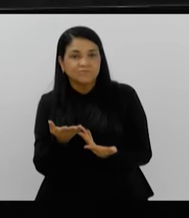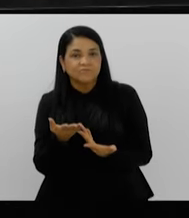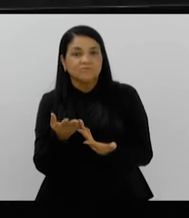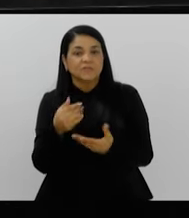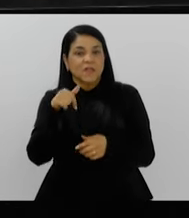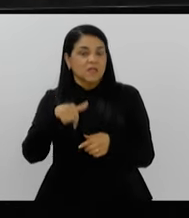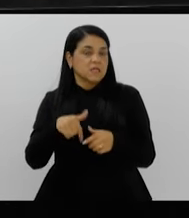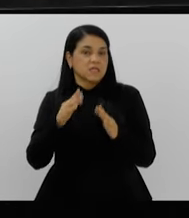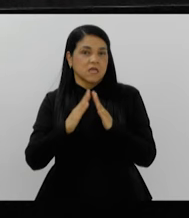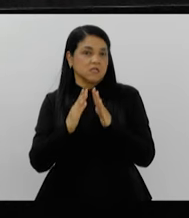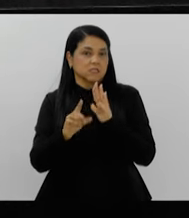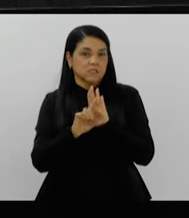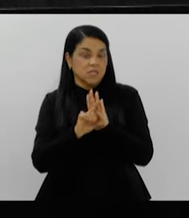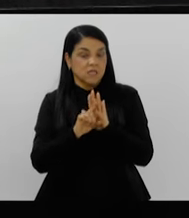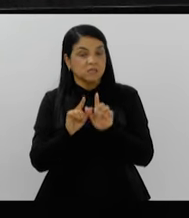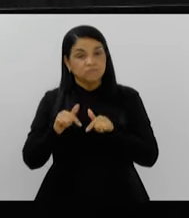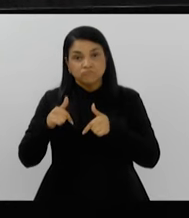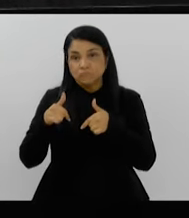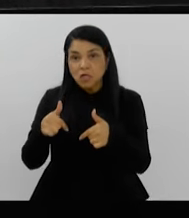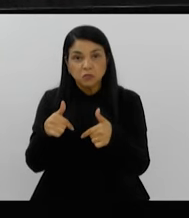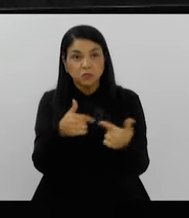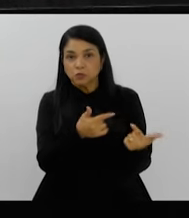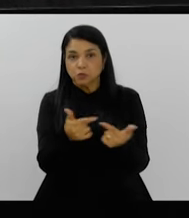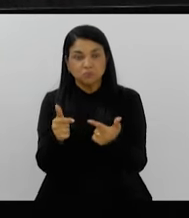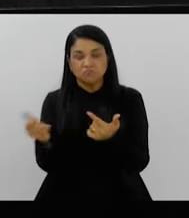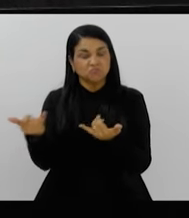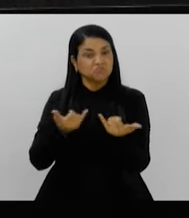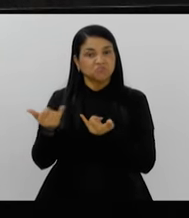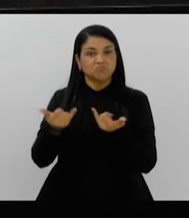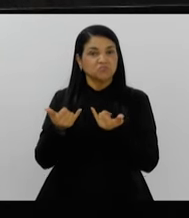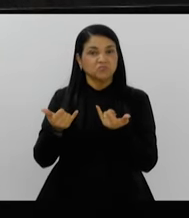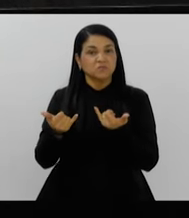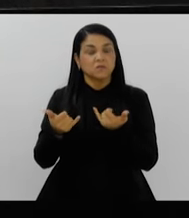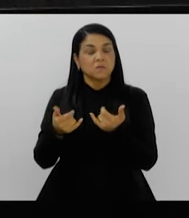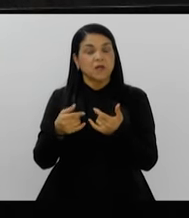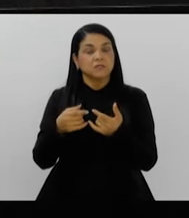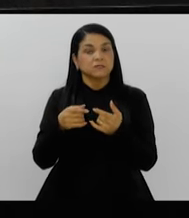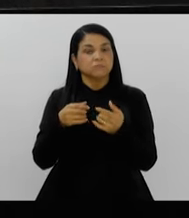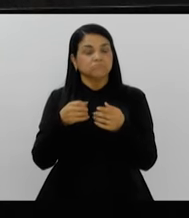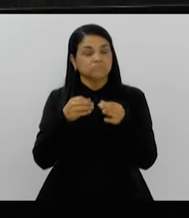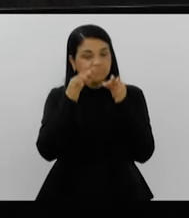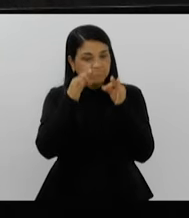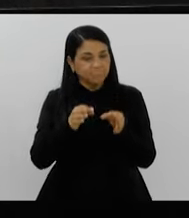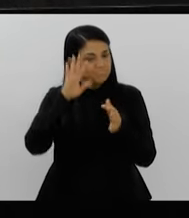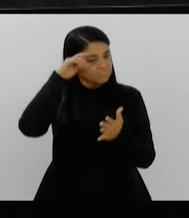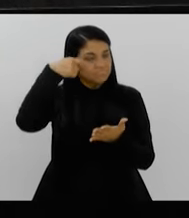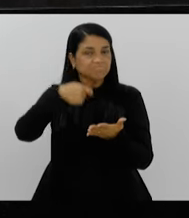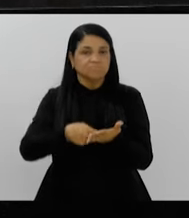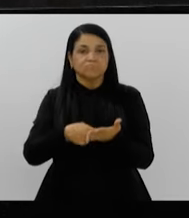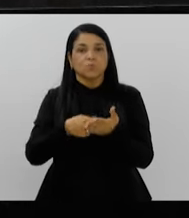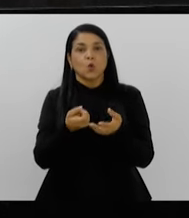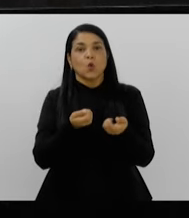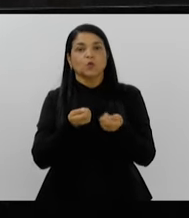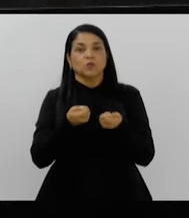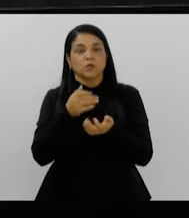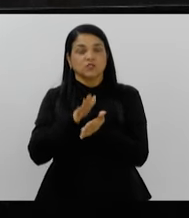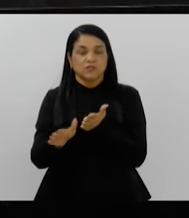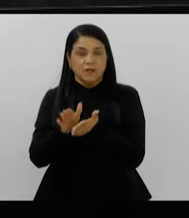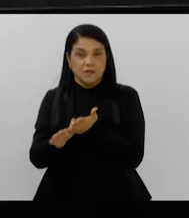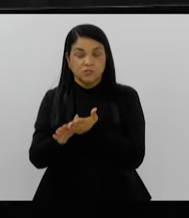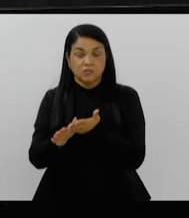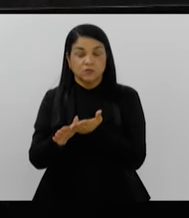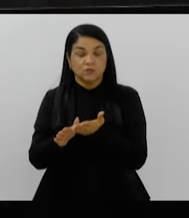casa de medidas que sejam mais rigorosas no controle de gastos. Pelo